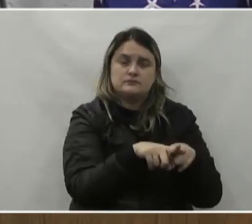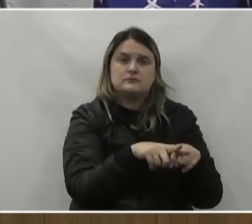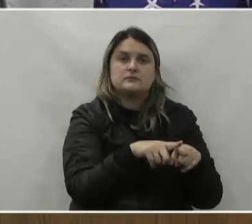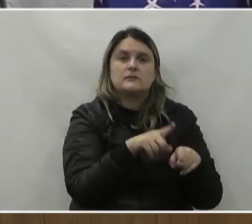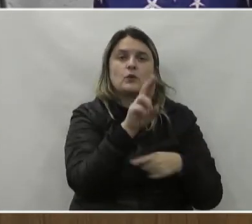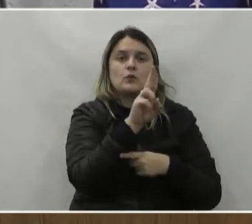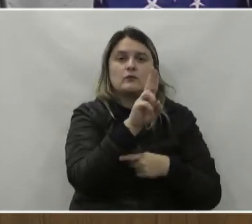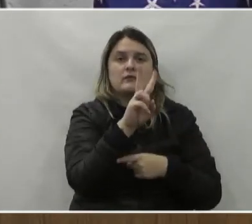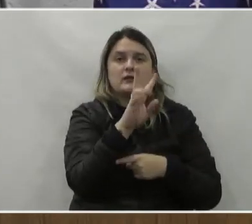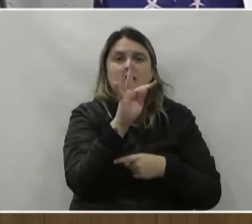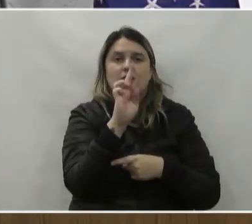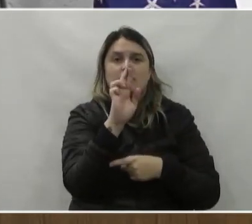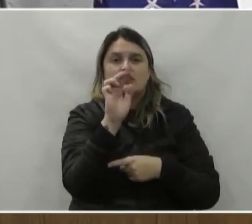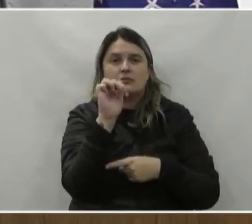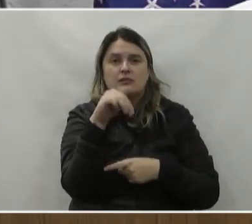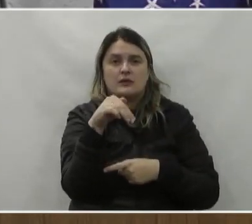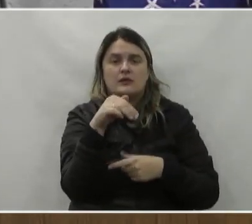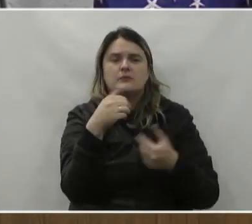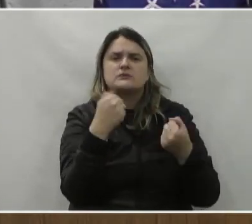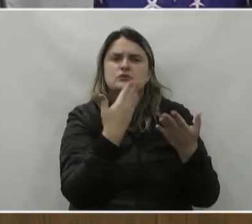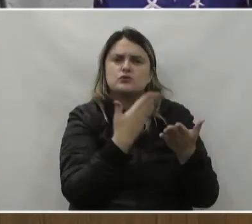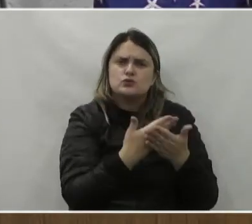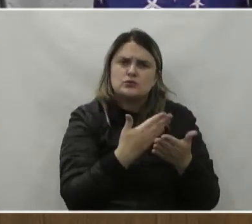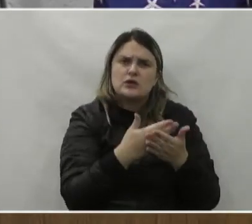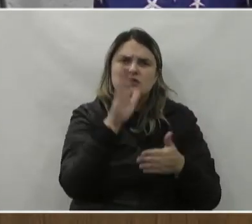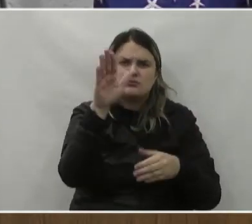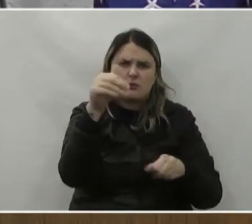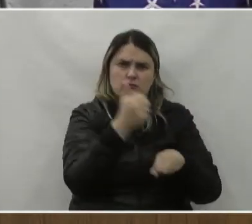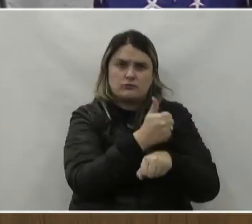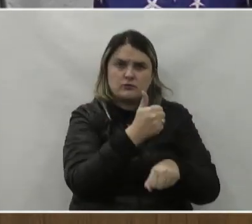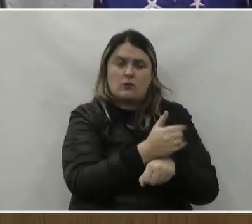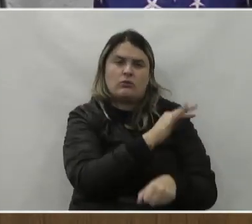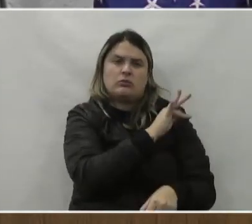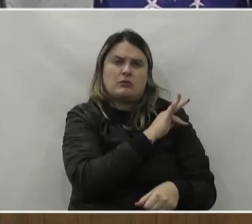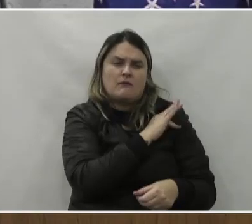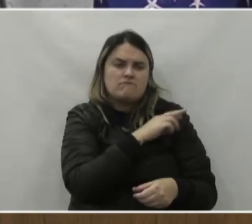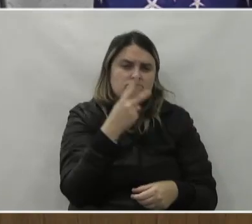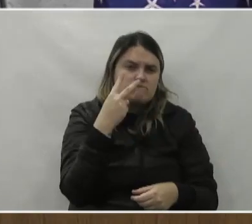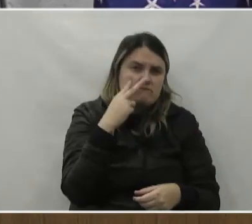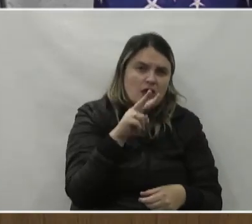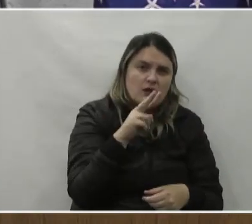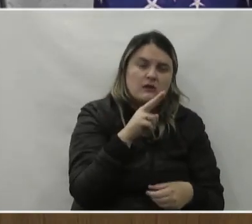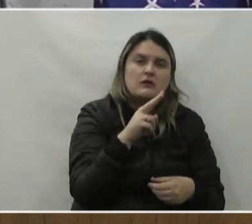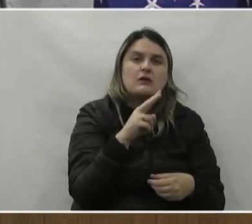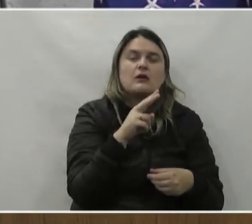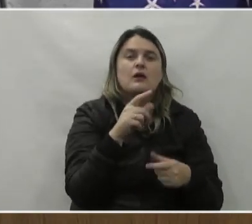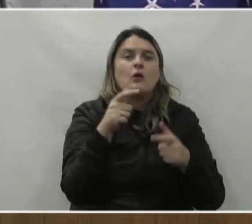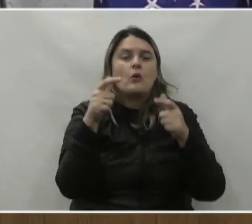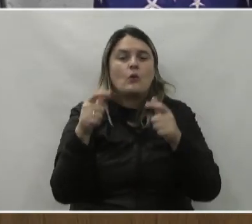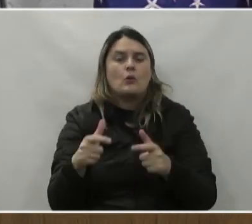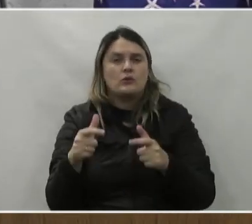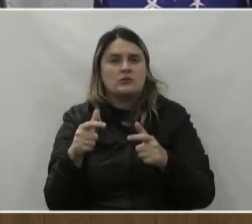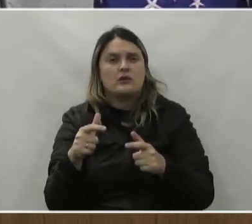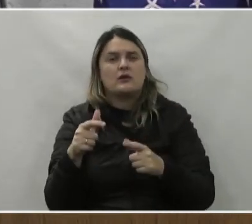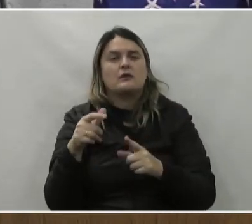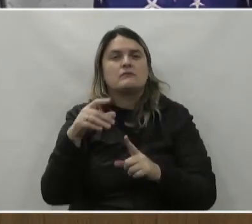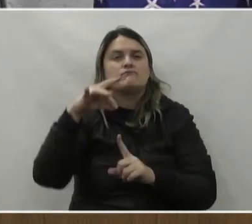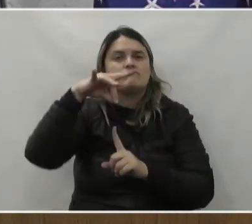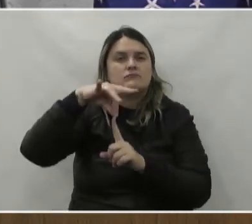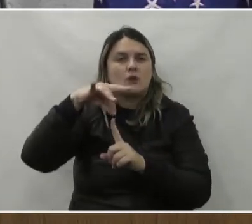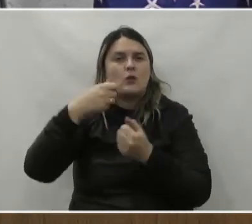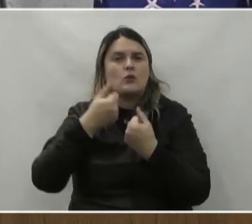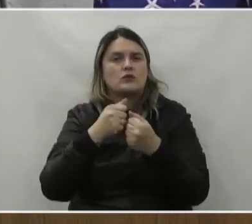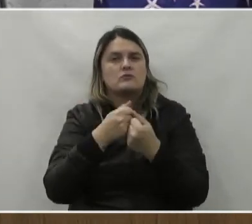UVETRAN, que realize estudos técnicos visando viabilizar a aproximação do ponto de embarque e desembarque do ônibus